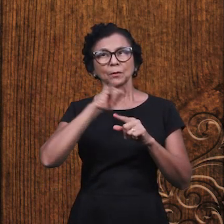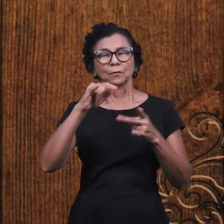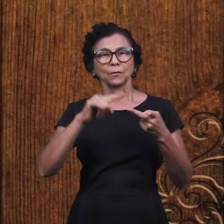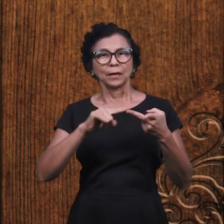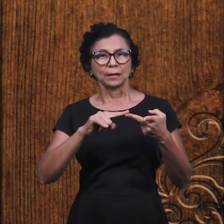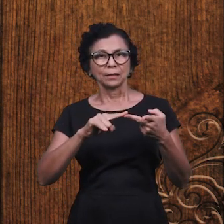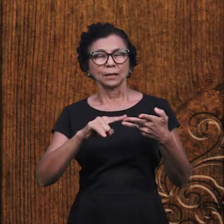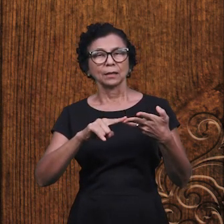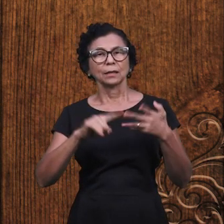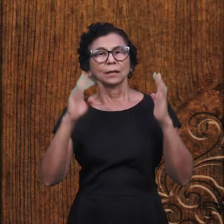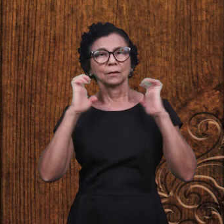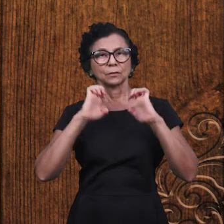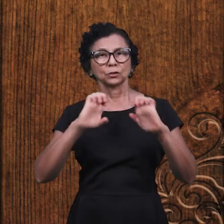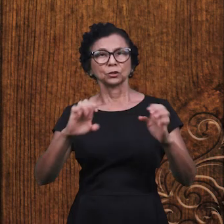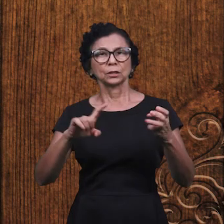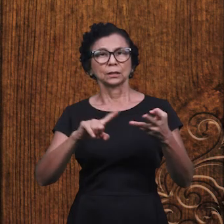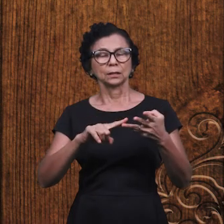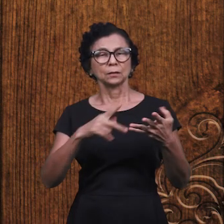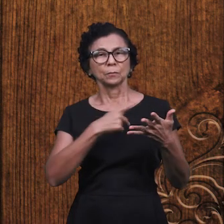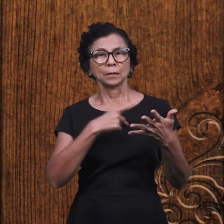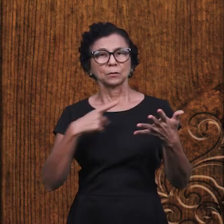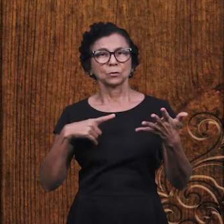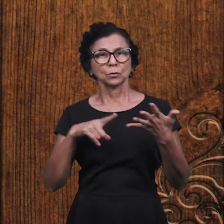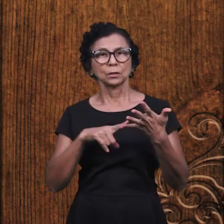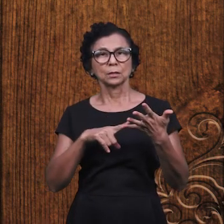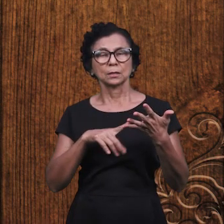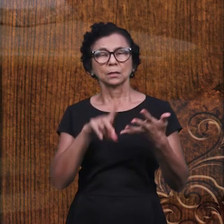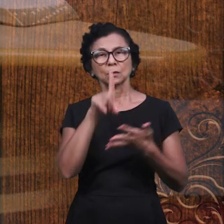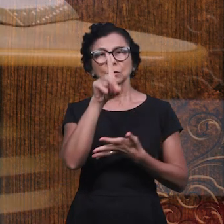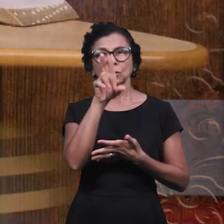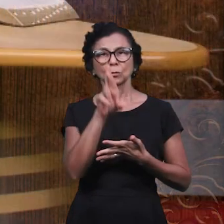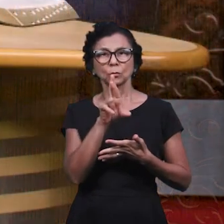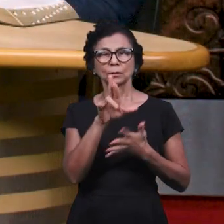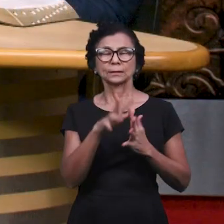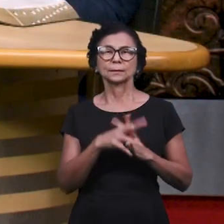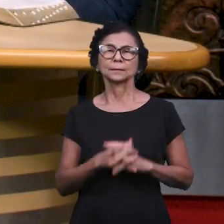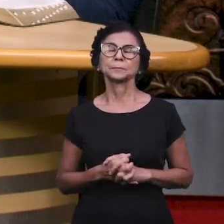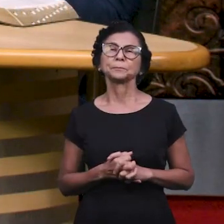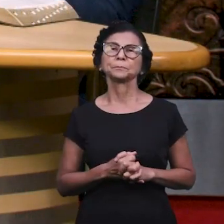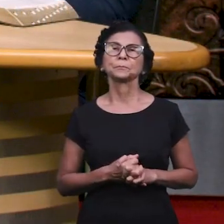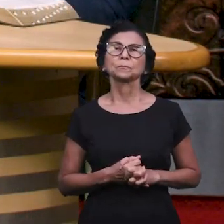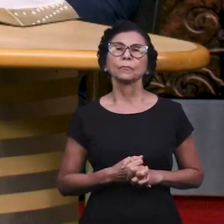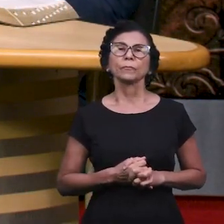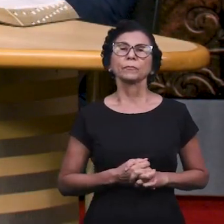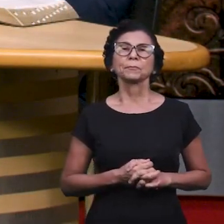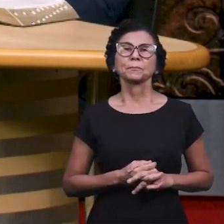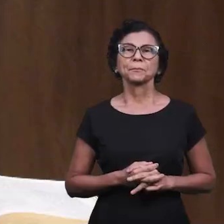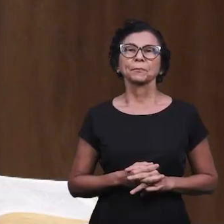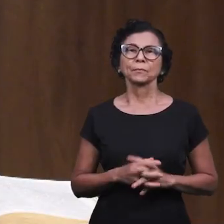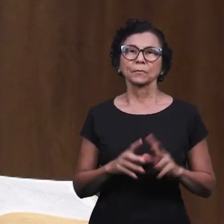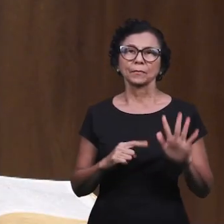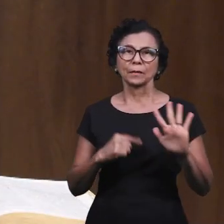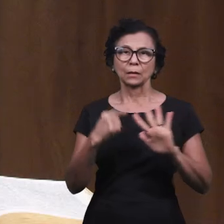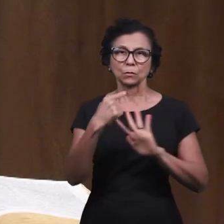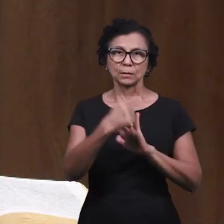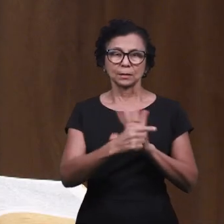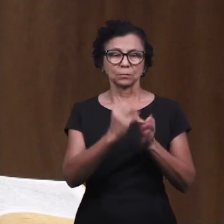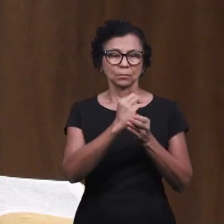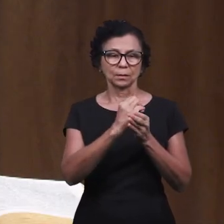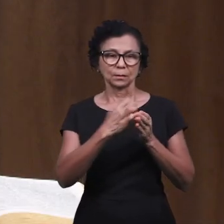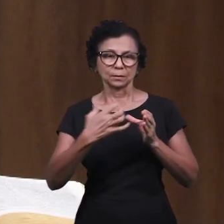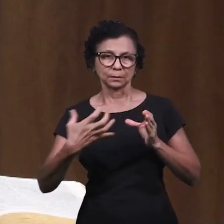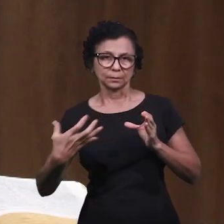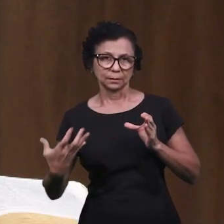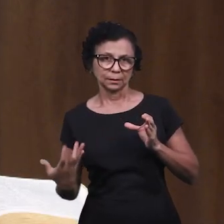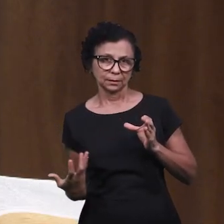para pastores e doutores. Exatamente. Aqui nós já podemos começar a ver, né,